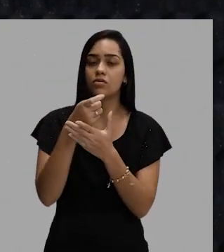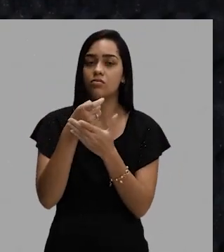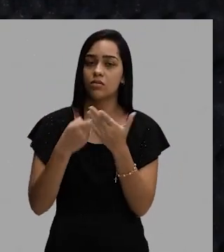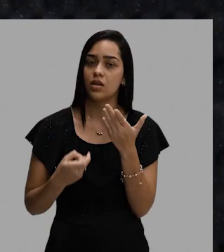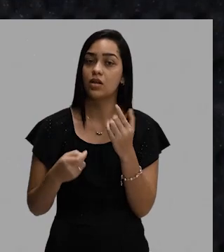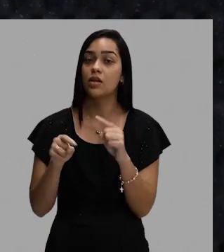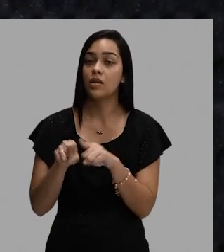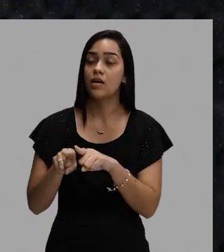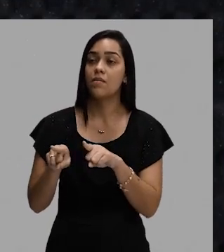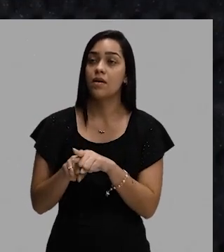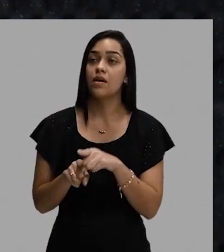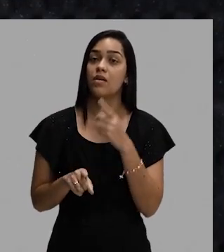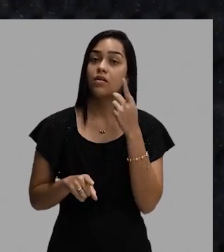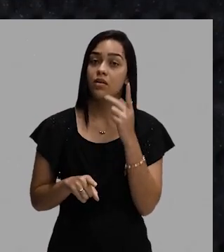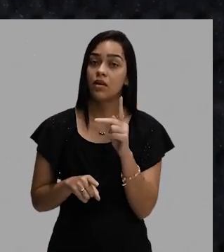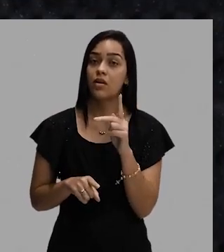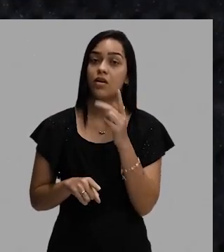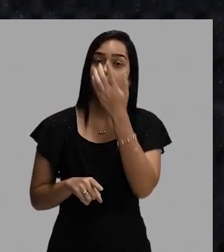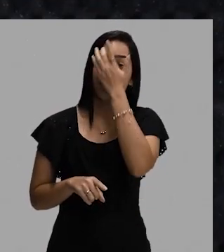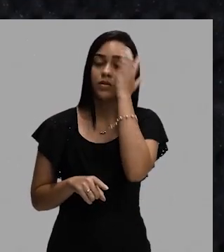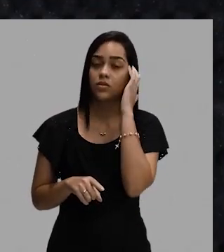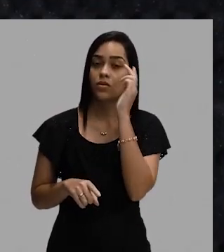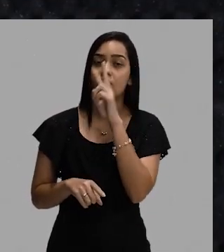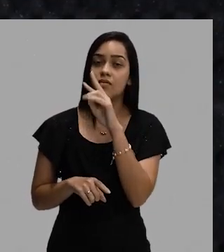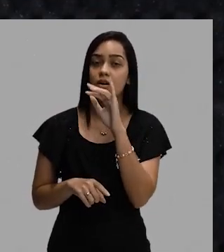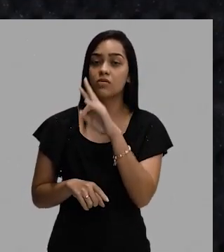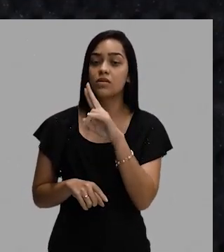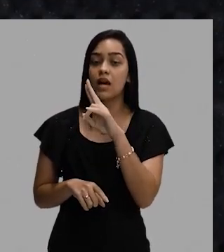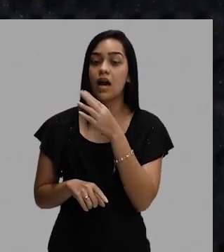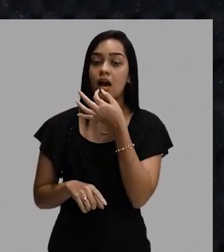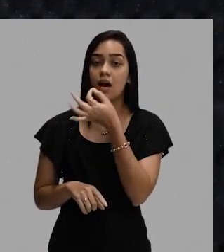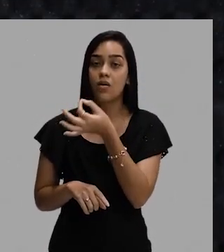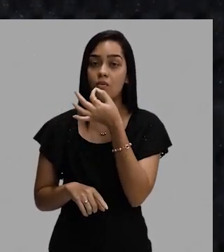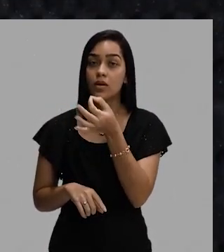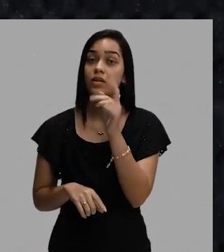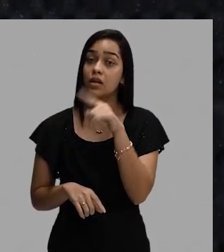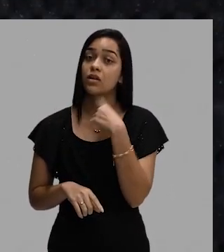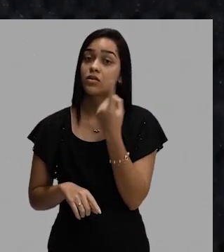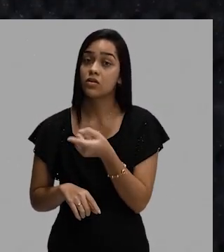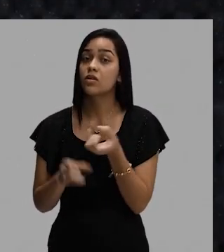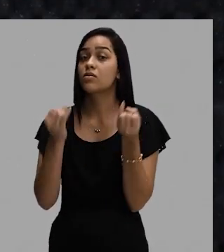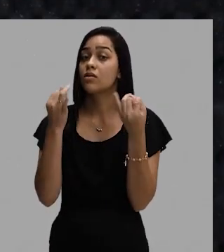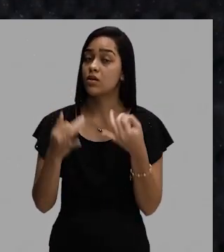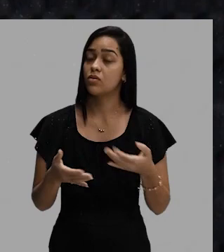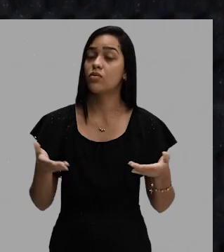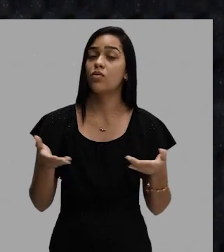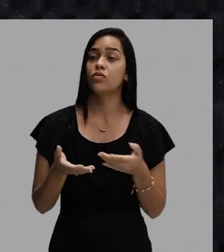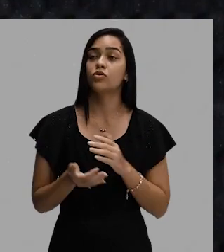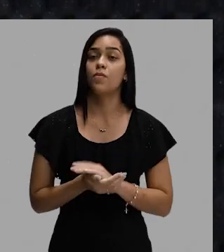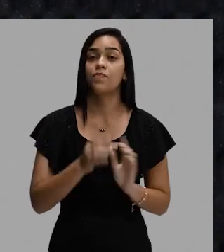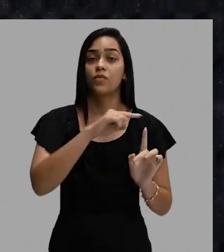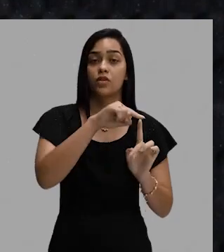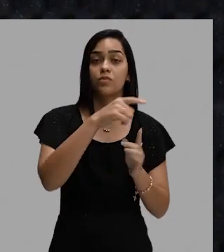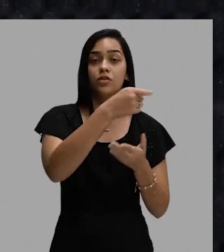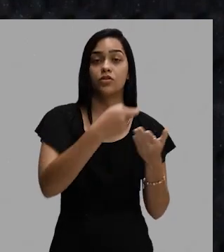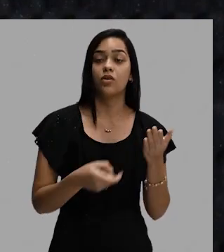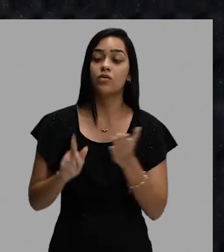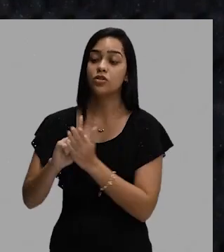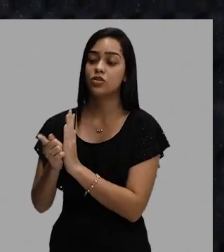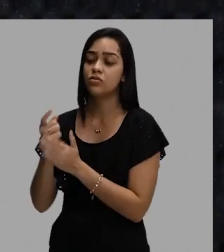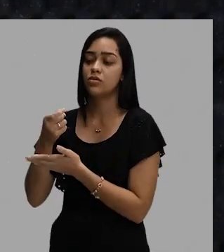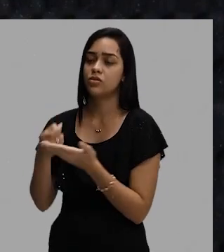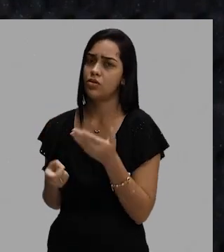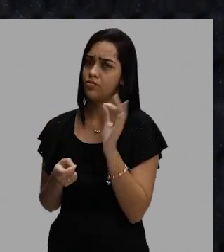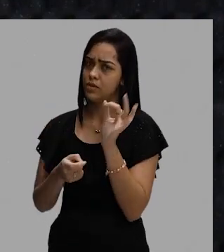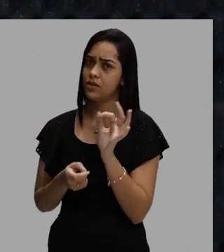e defender o seu cliente. Ele vai usar argumentos. Então, gente, é isso que a gente está falando aqui, de tipo textual e de gênero